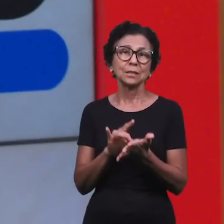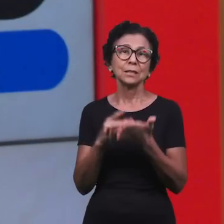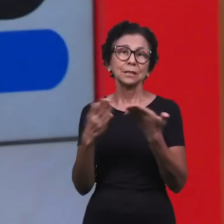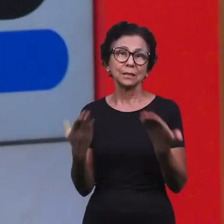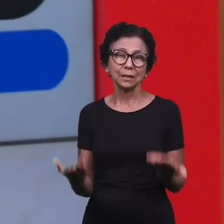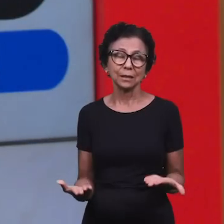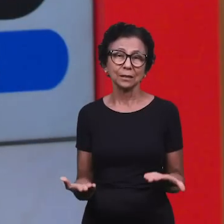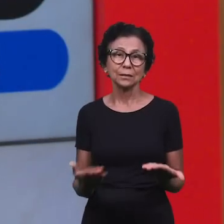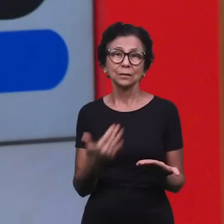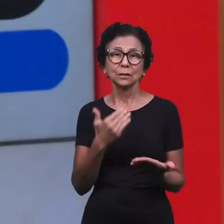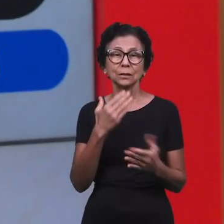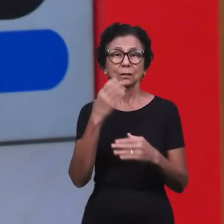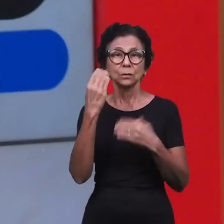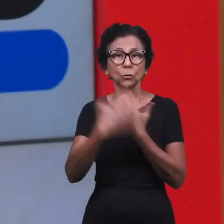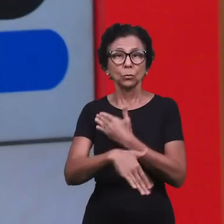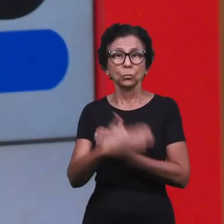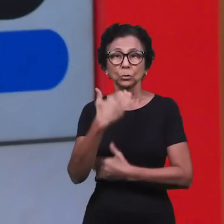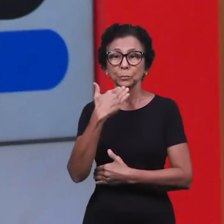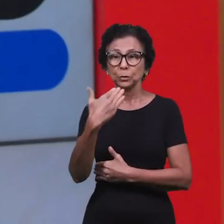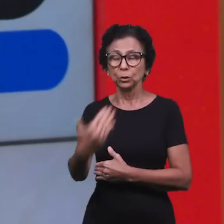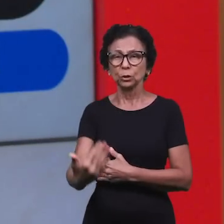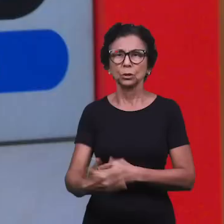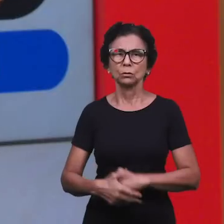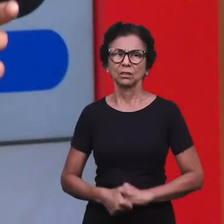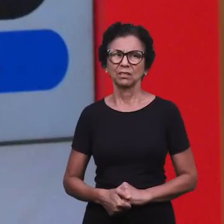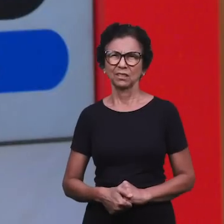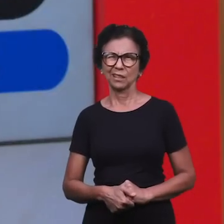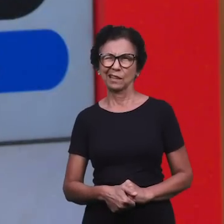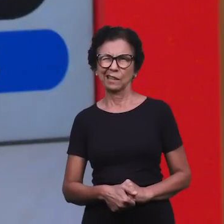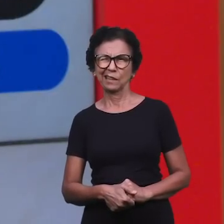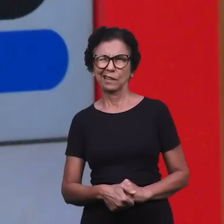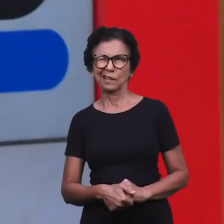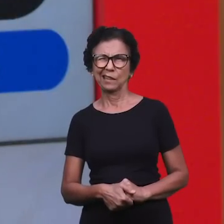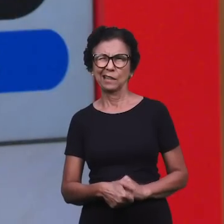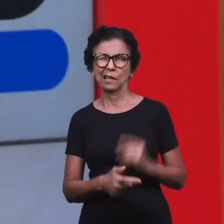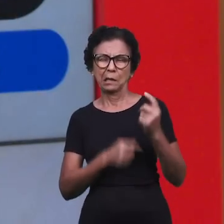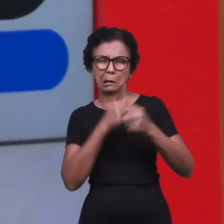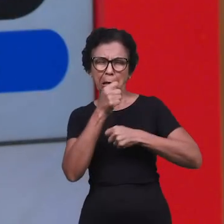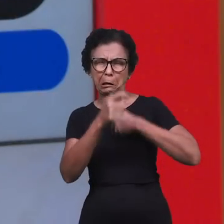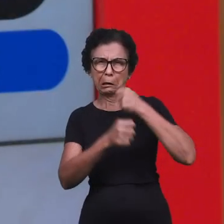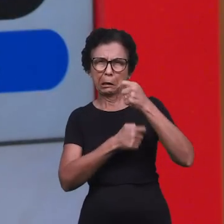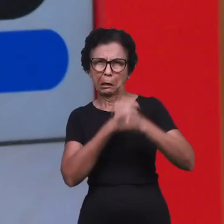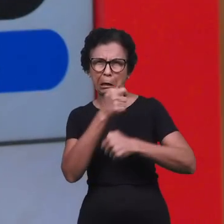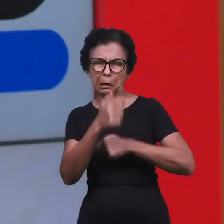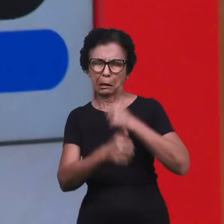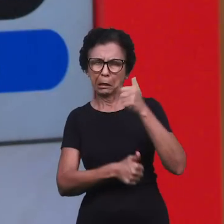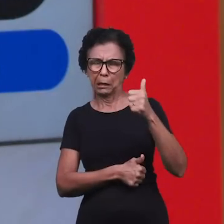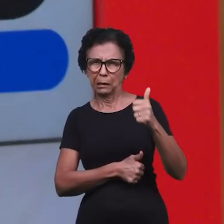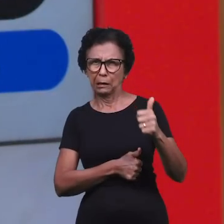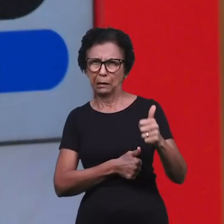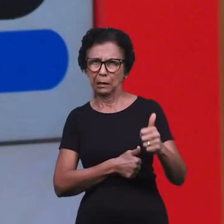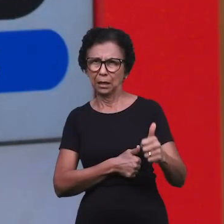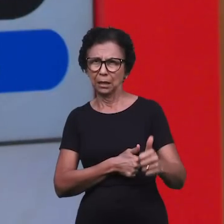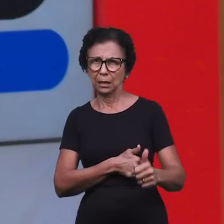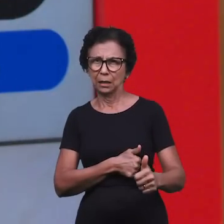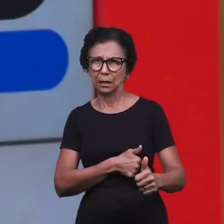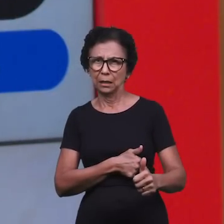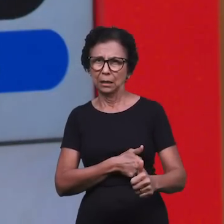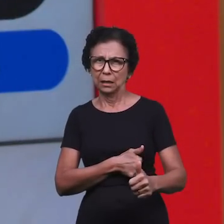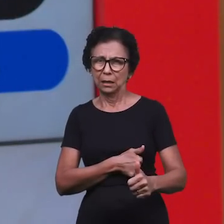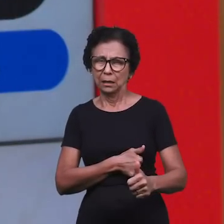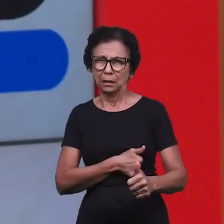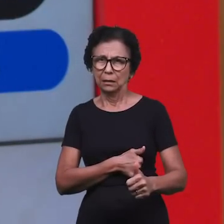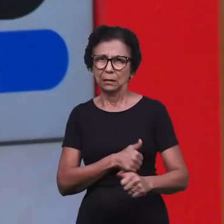acordo com o seu concurso. Fuja dessas promessas vazias, tá? De materiais que todo mundo fala, estude